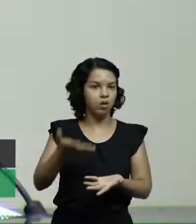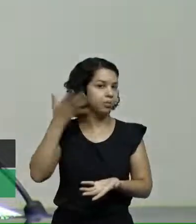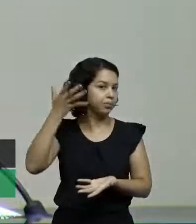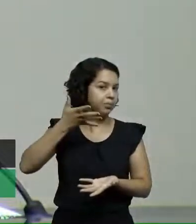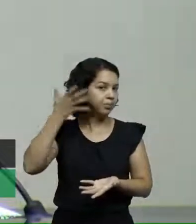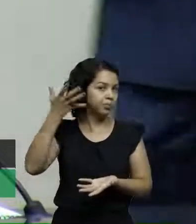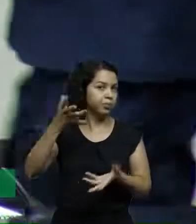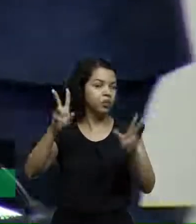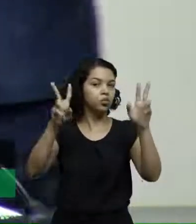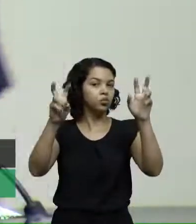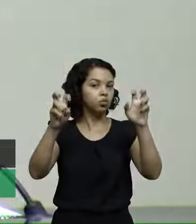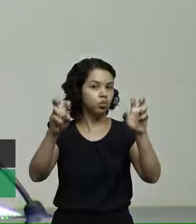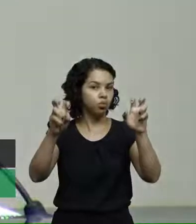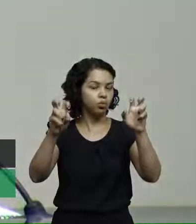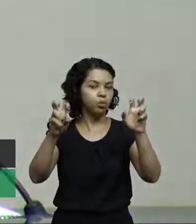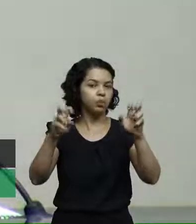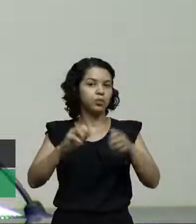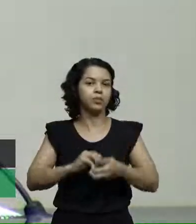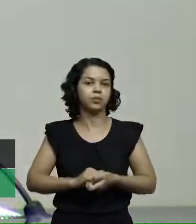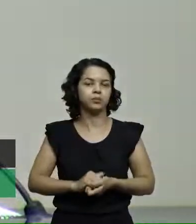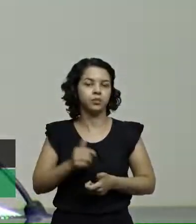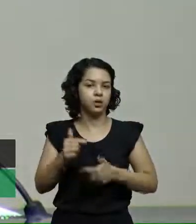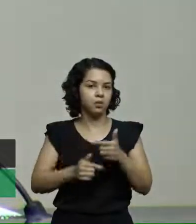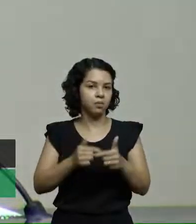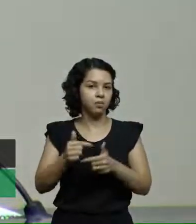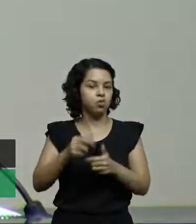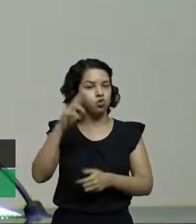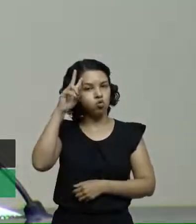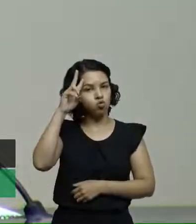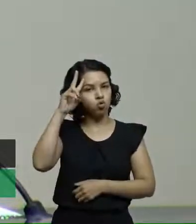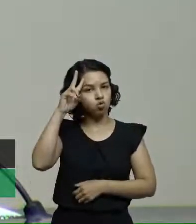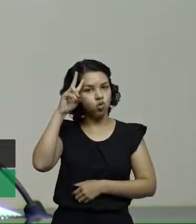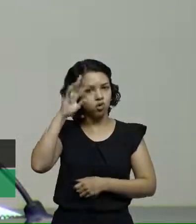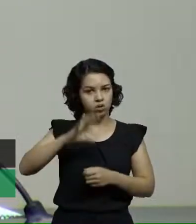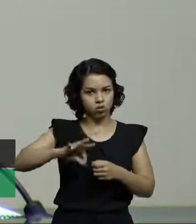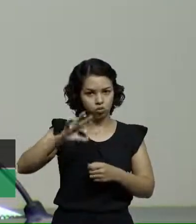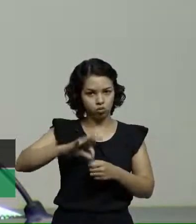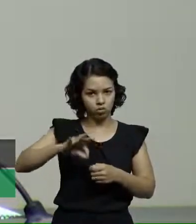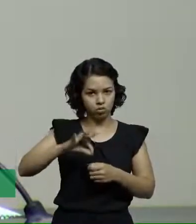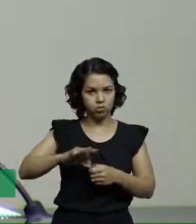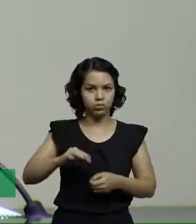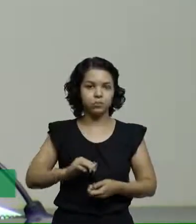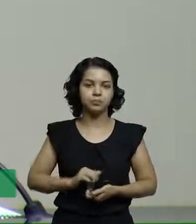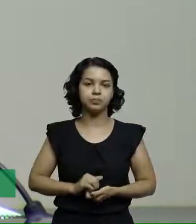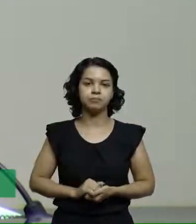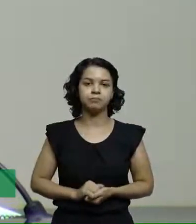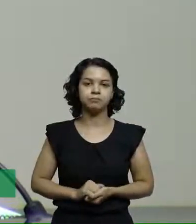das atividades e história da instituição.